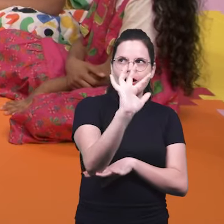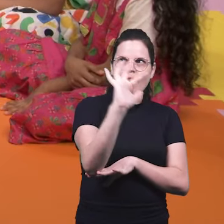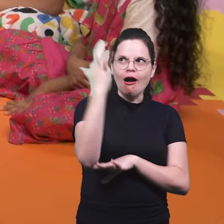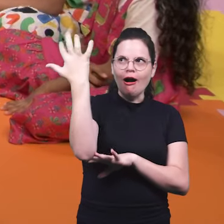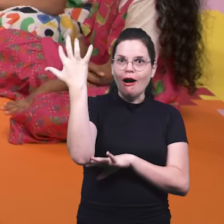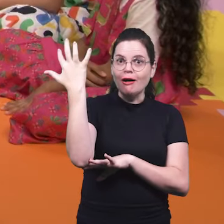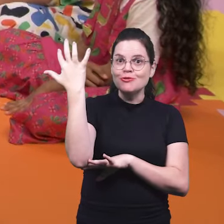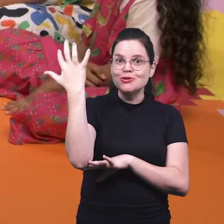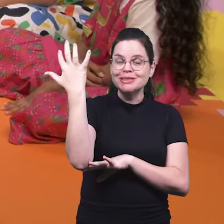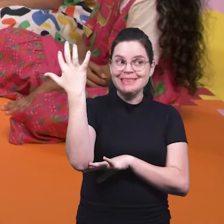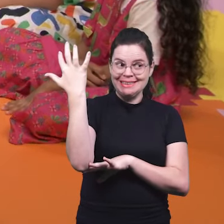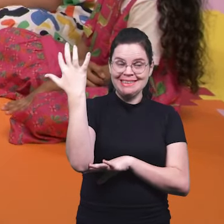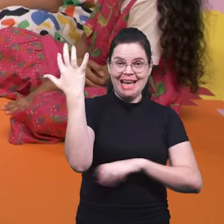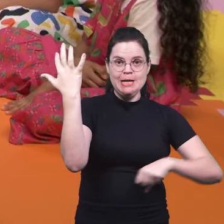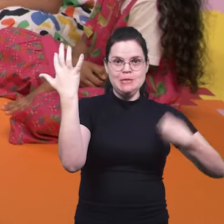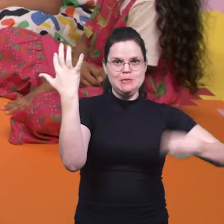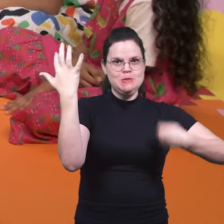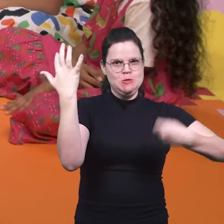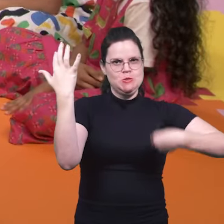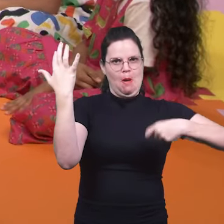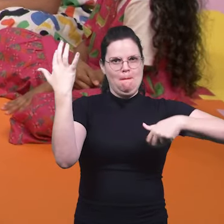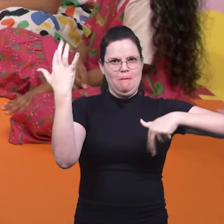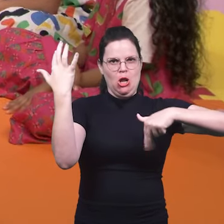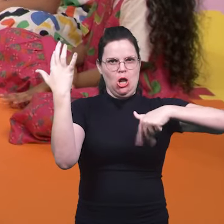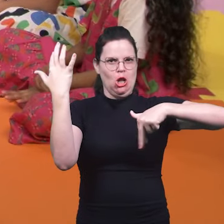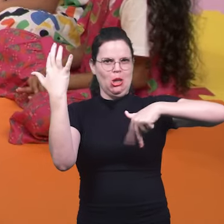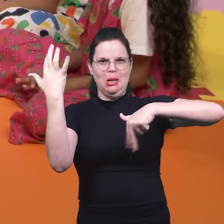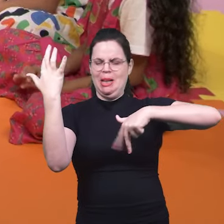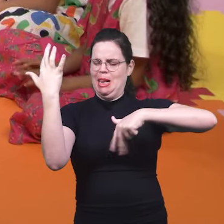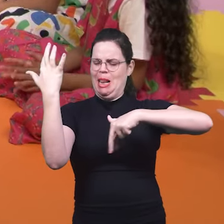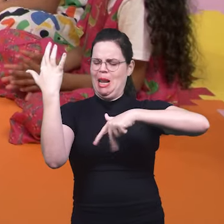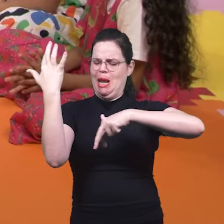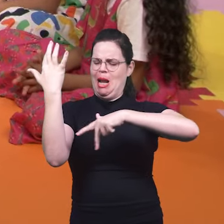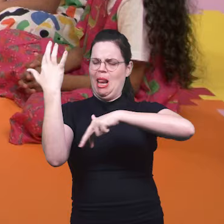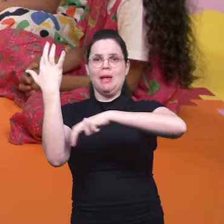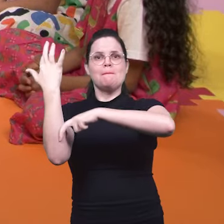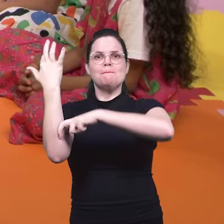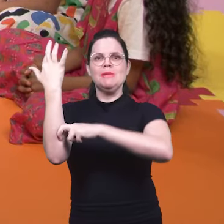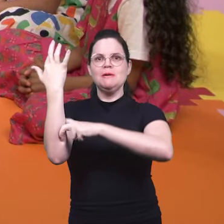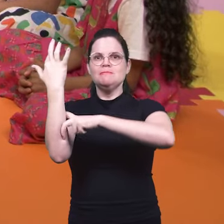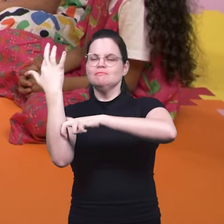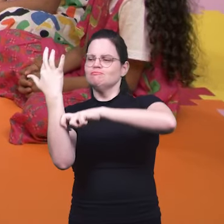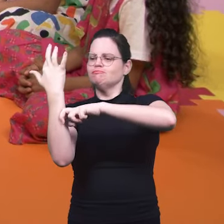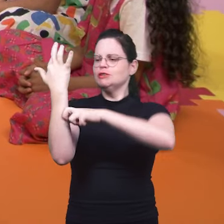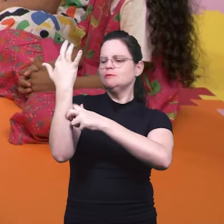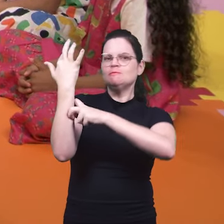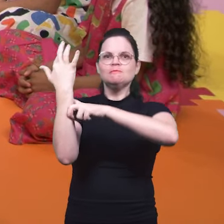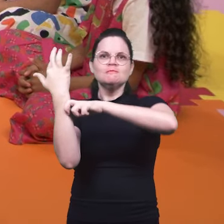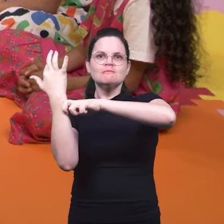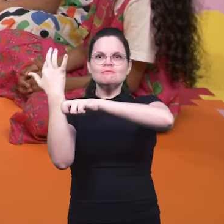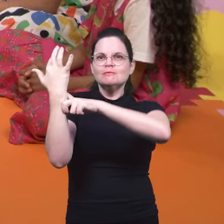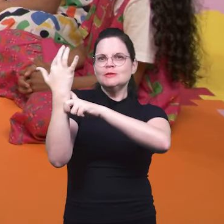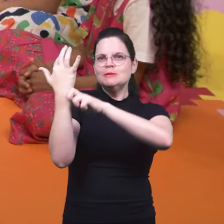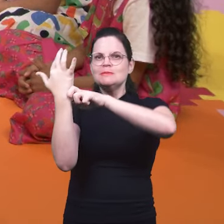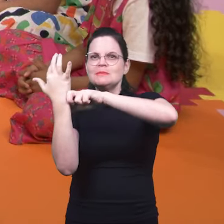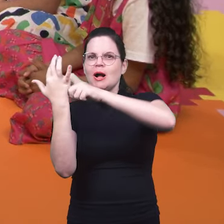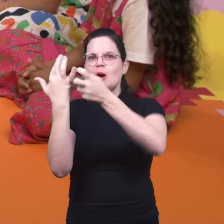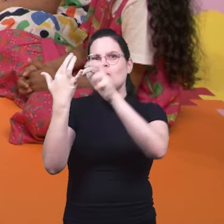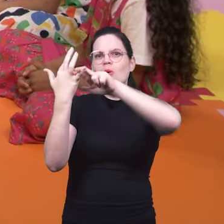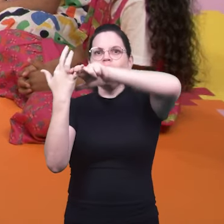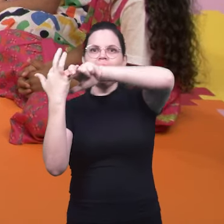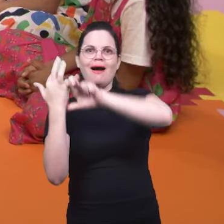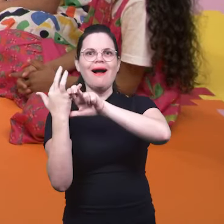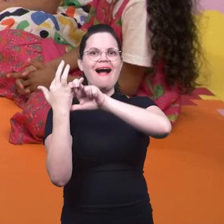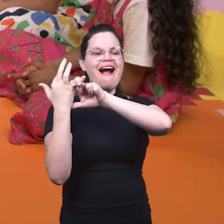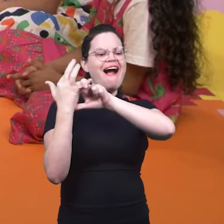Zaqueu subiu no árvore ele subiu em cima de uma árvore para